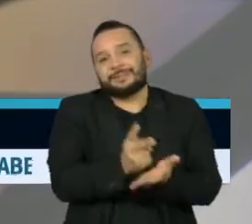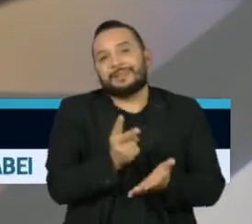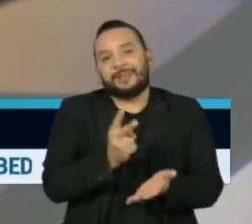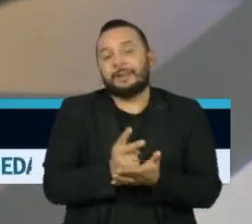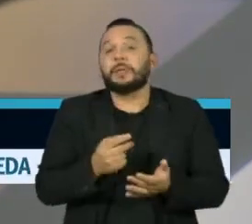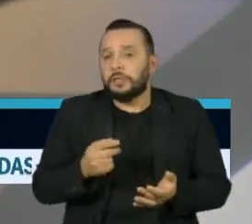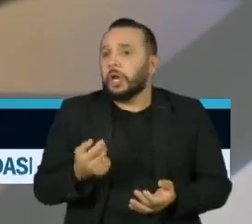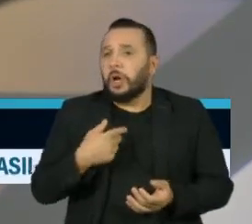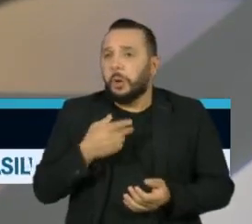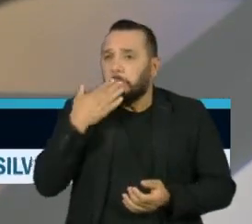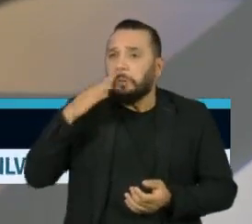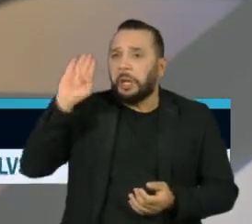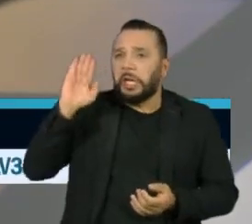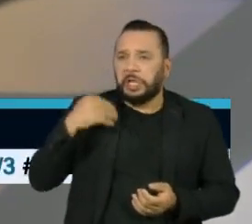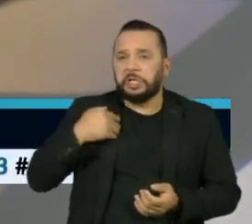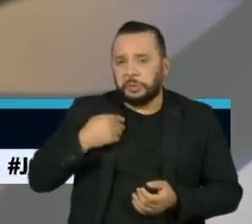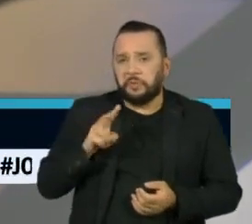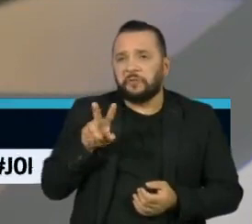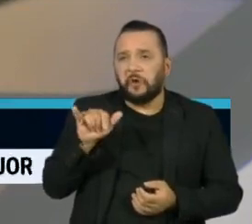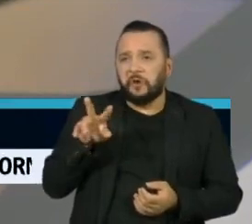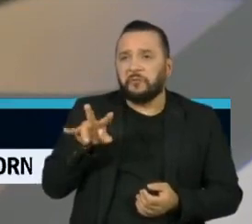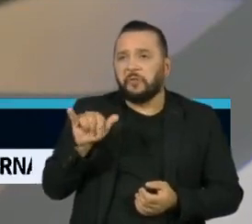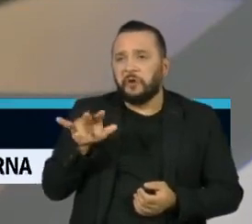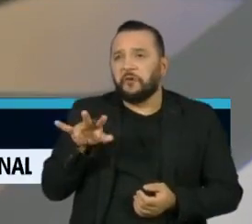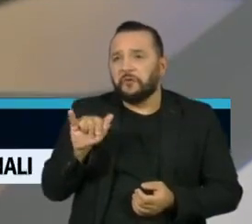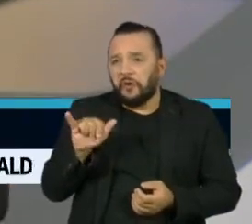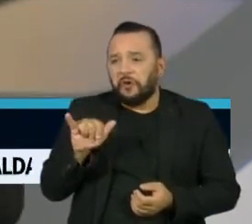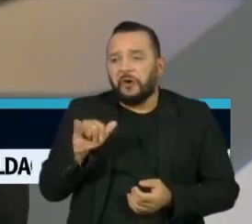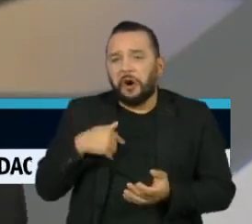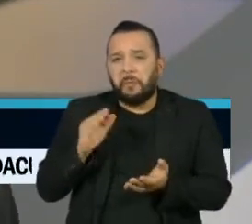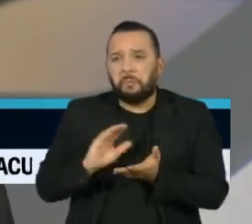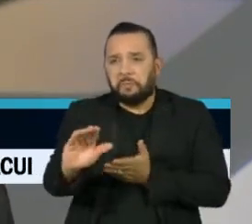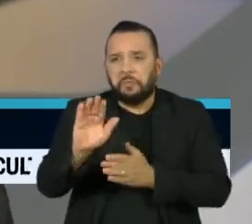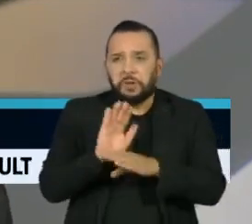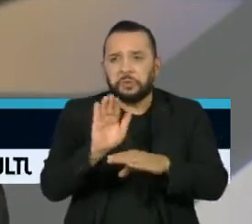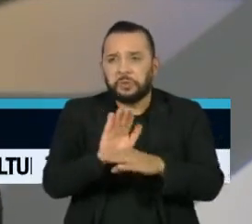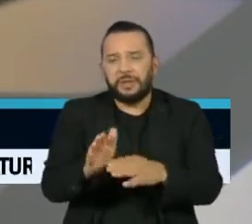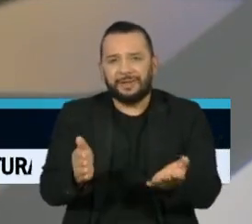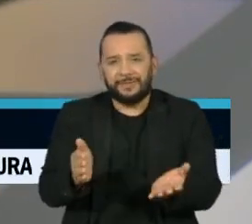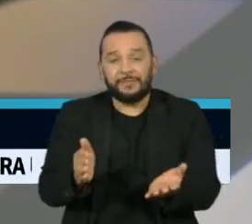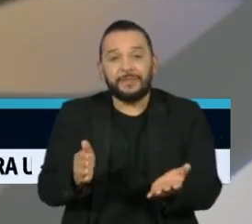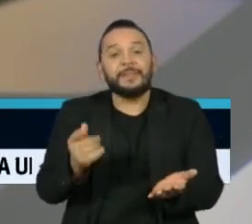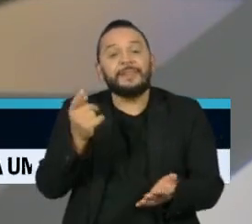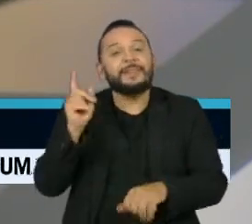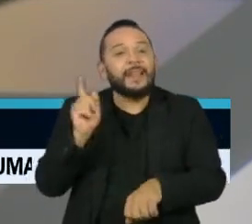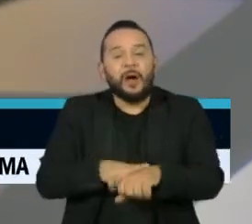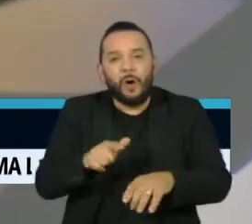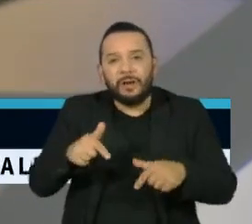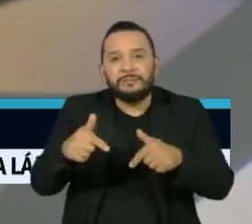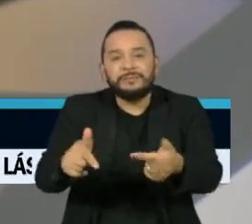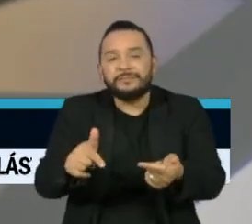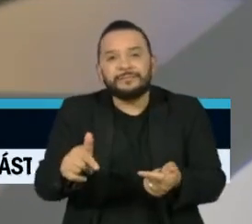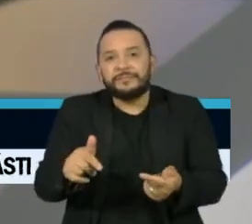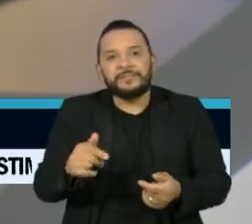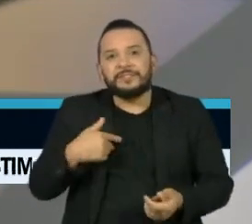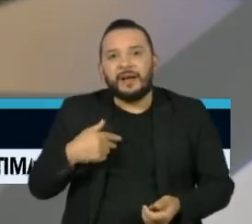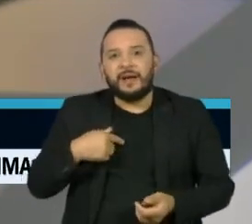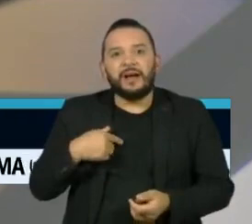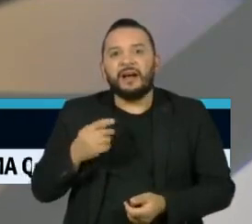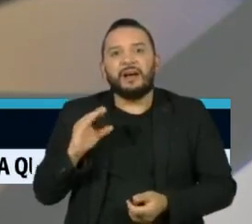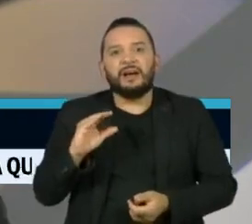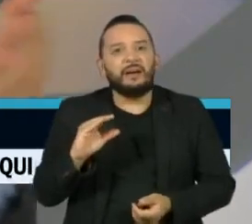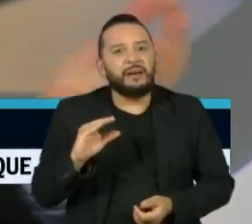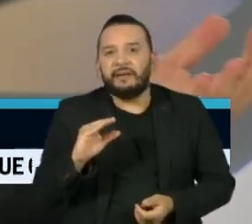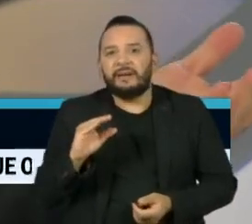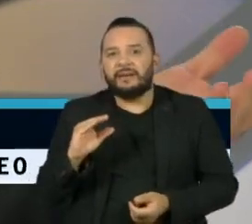mesmo fala-se fala-se mas na hora de realmente cacifar botar dinheiro a conversa muda mas não é só